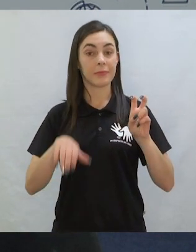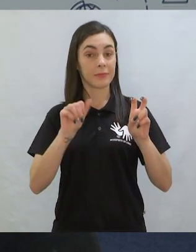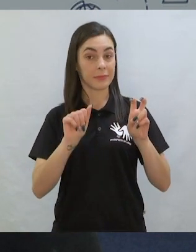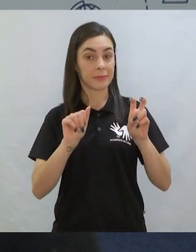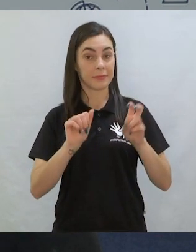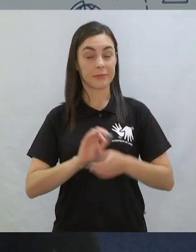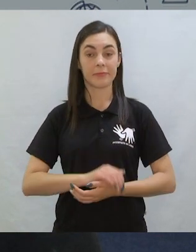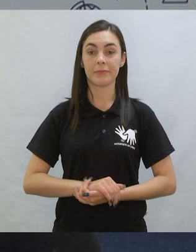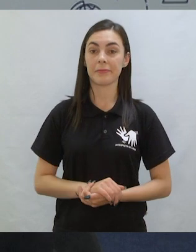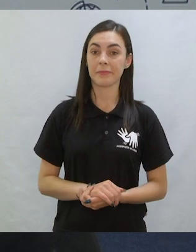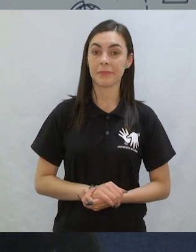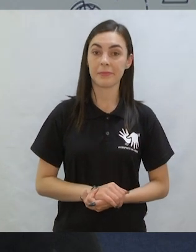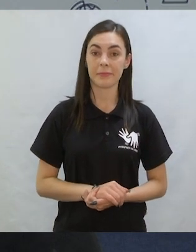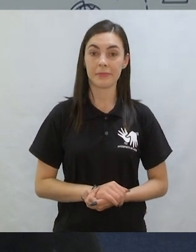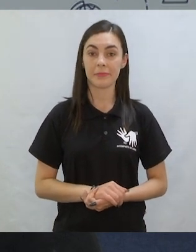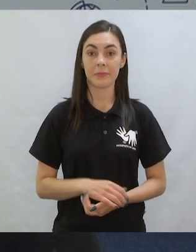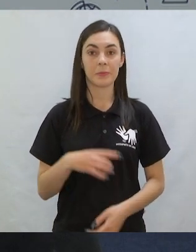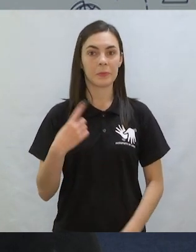A.